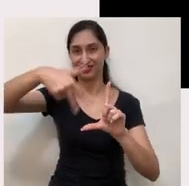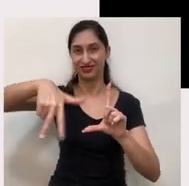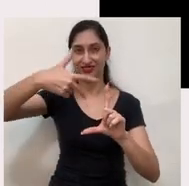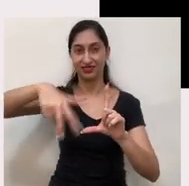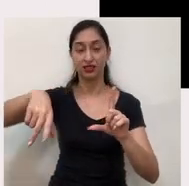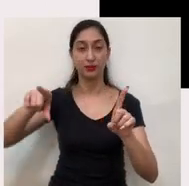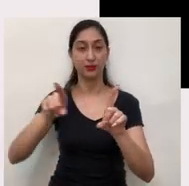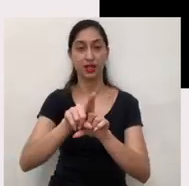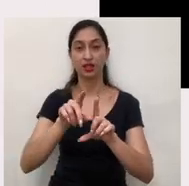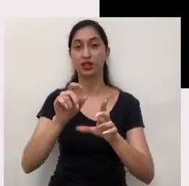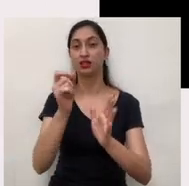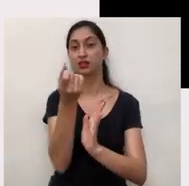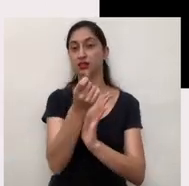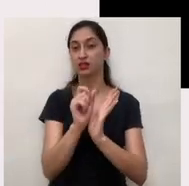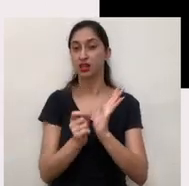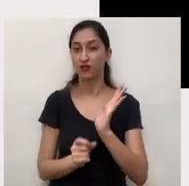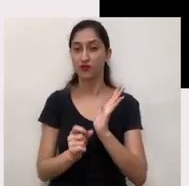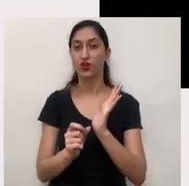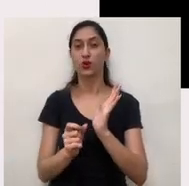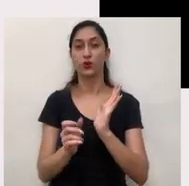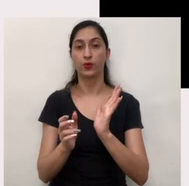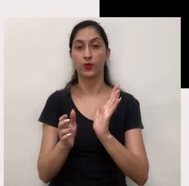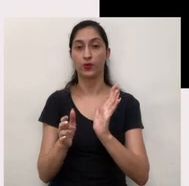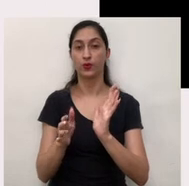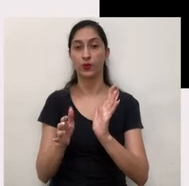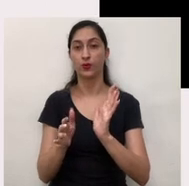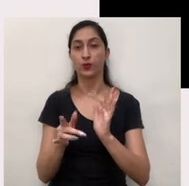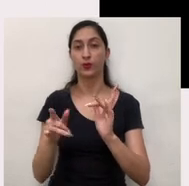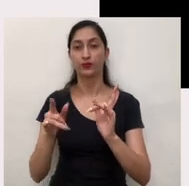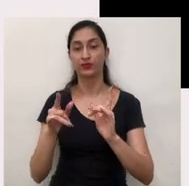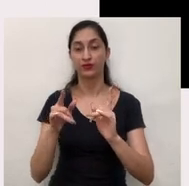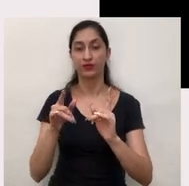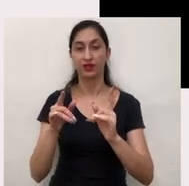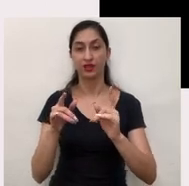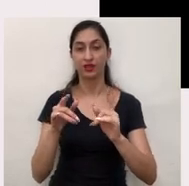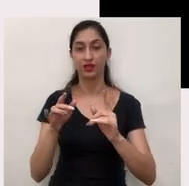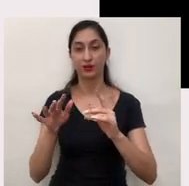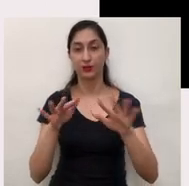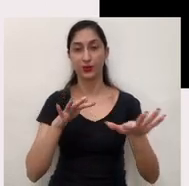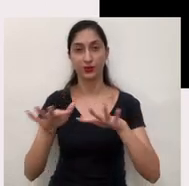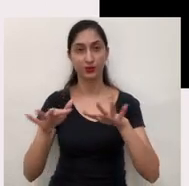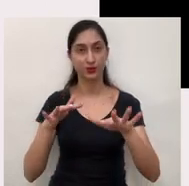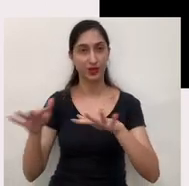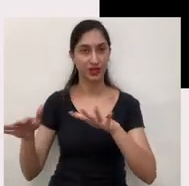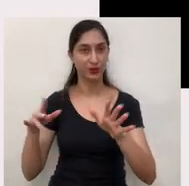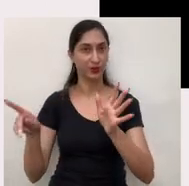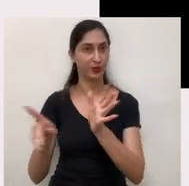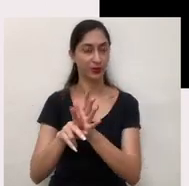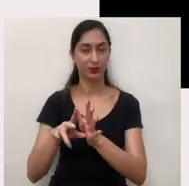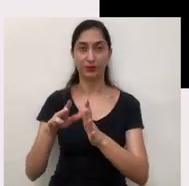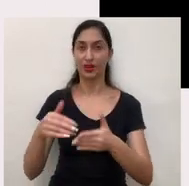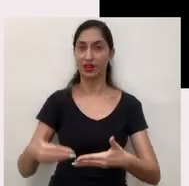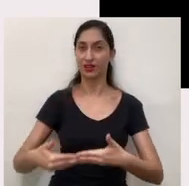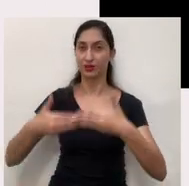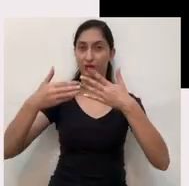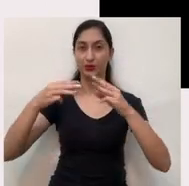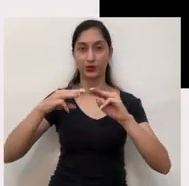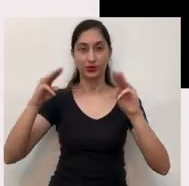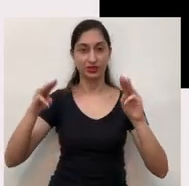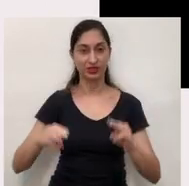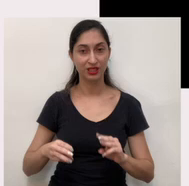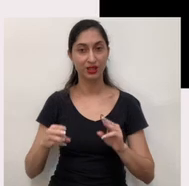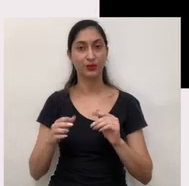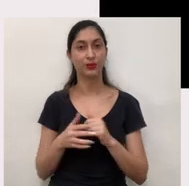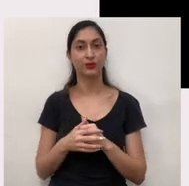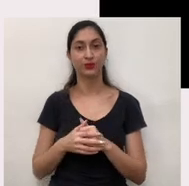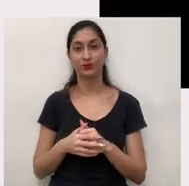roteirização, né, e essa escrita em movimento nas paredes do museu, também é super bonito de ver de lá